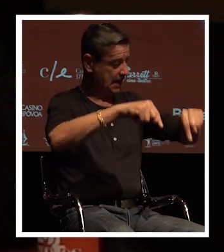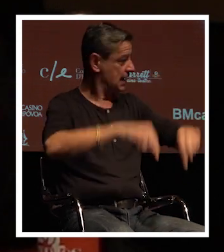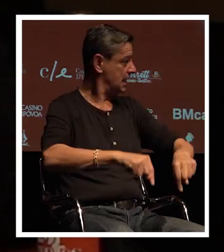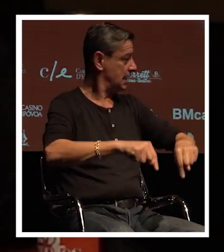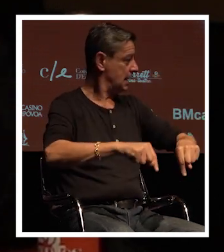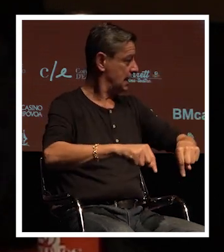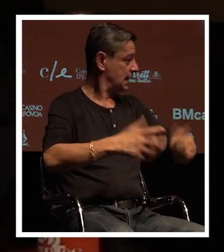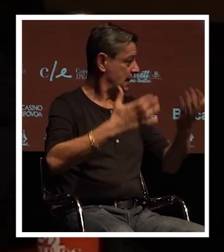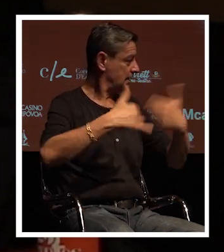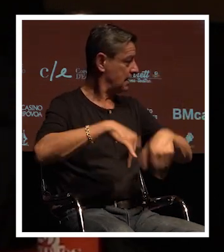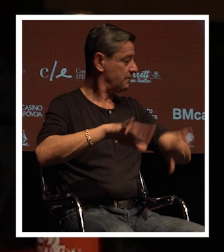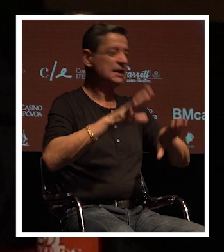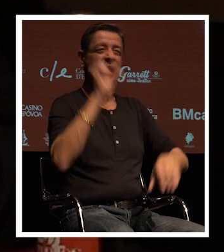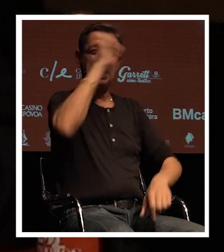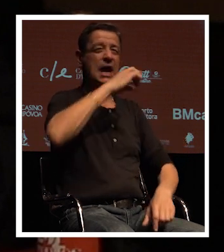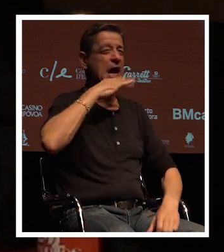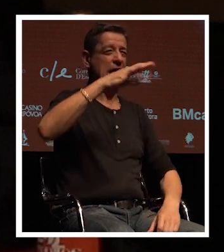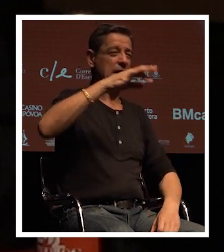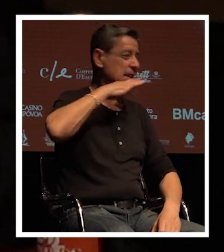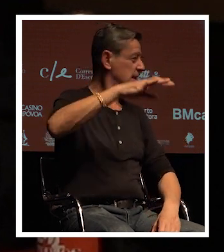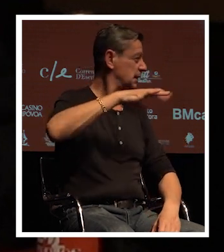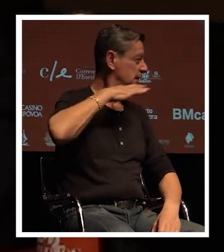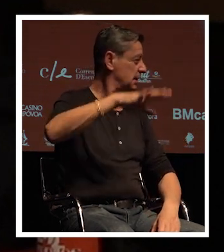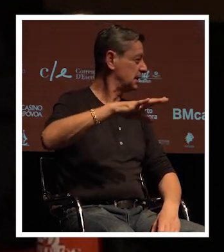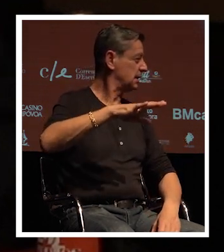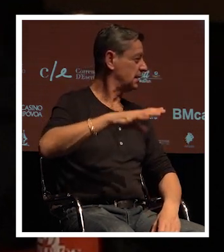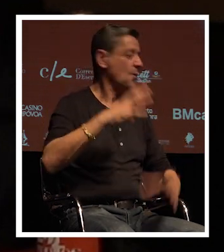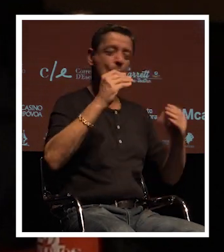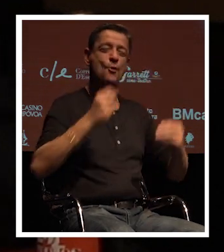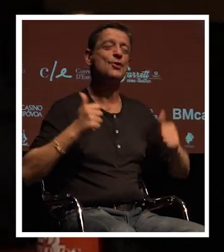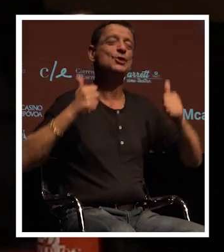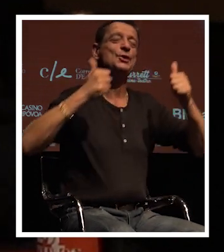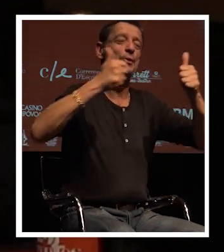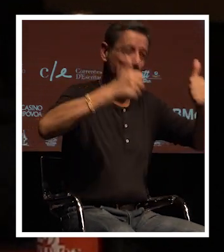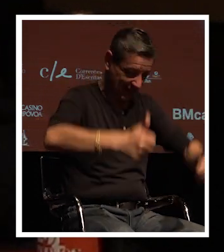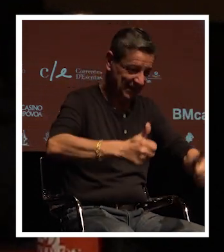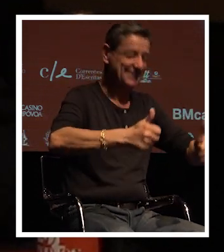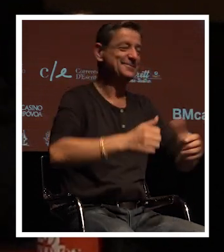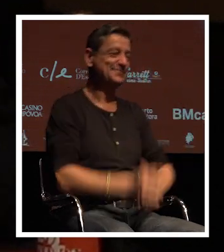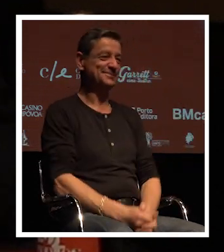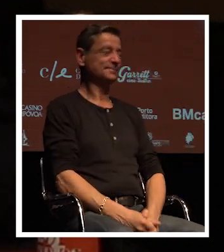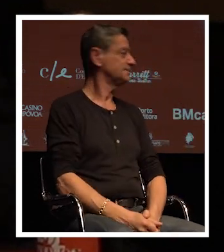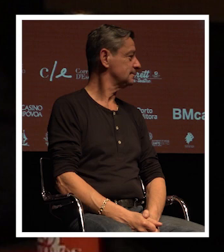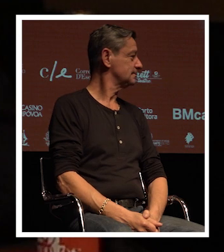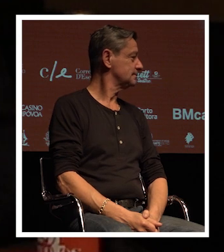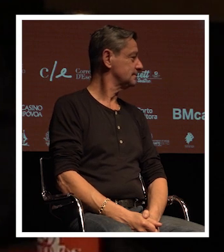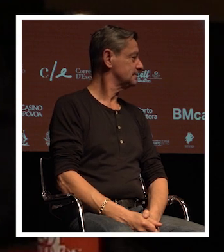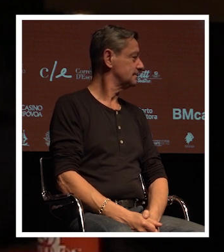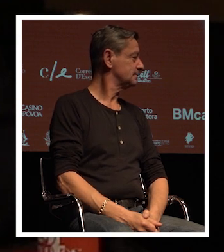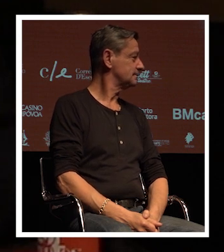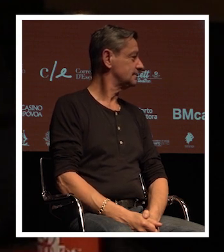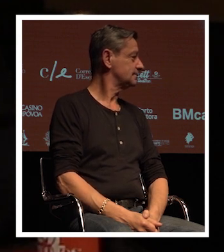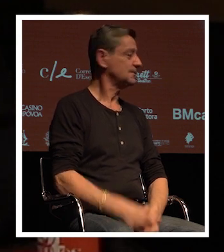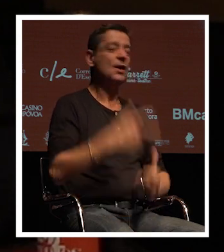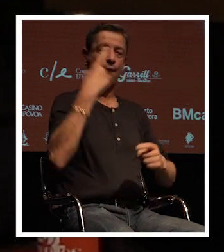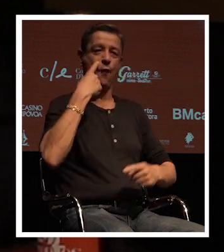estar a cantá-la não é que não fizesse muito bem mas eh eu vou-vos eu